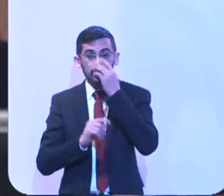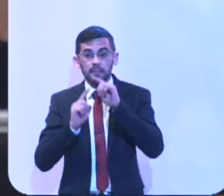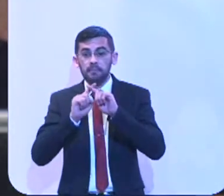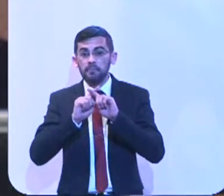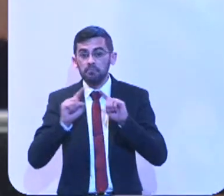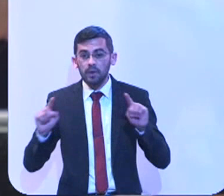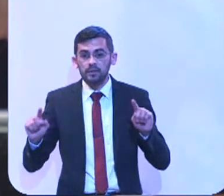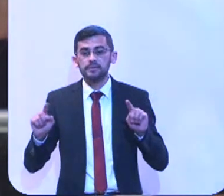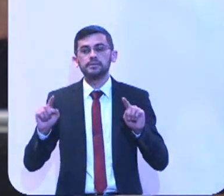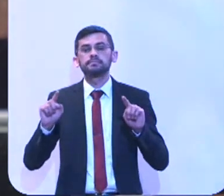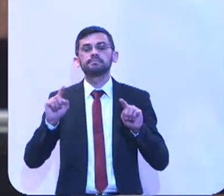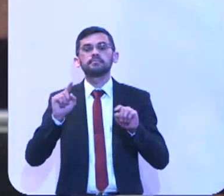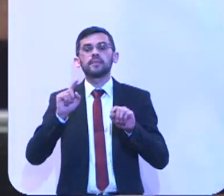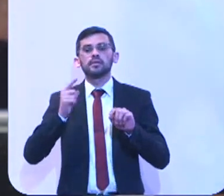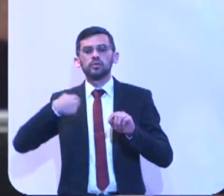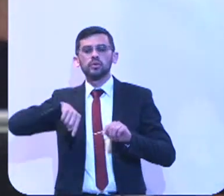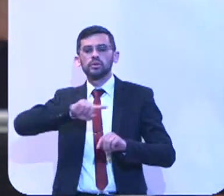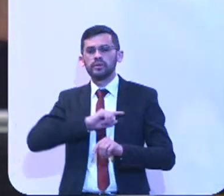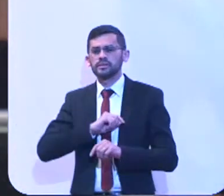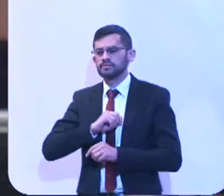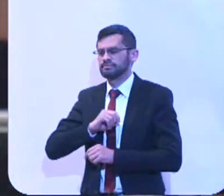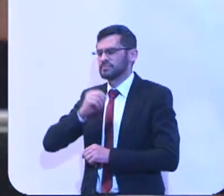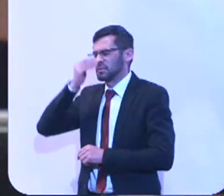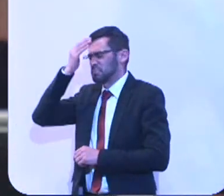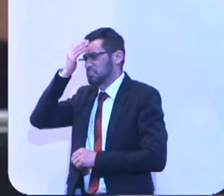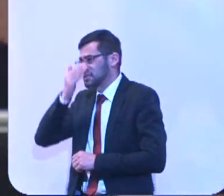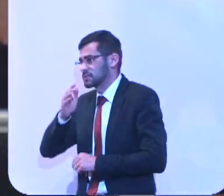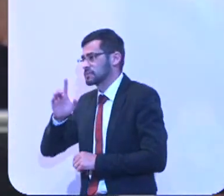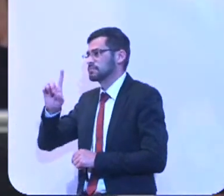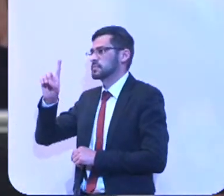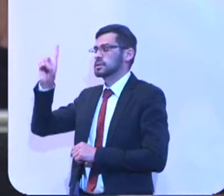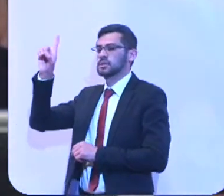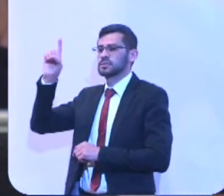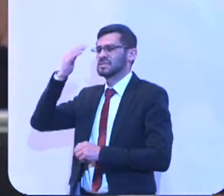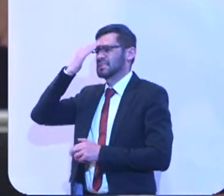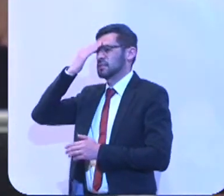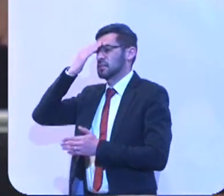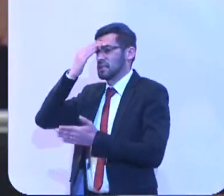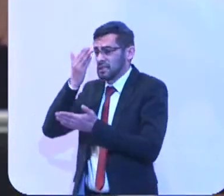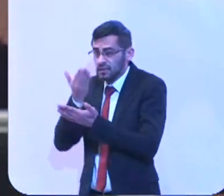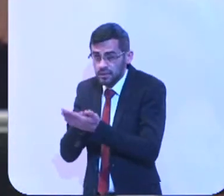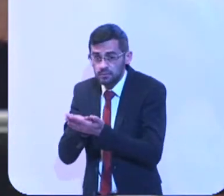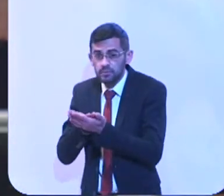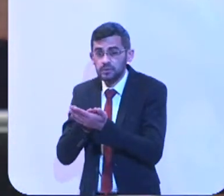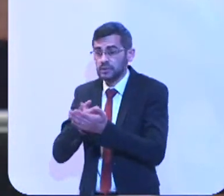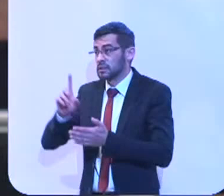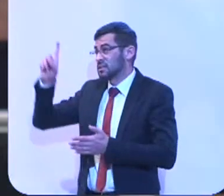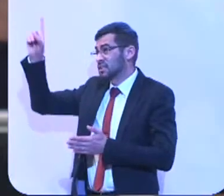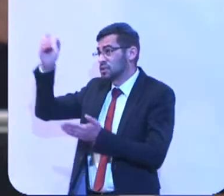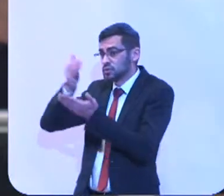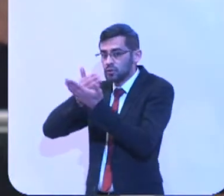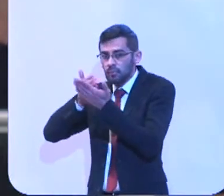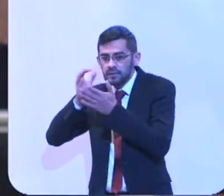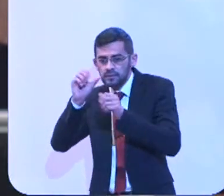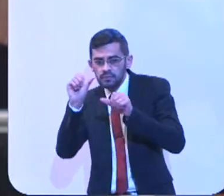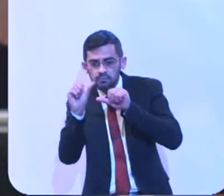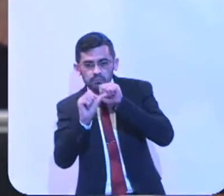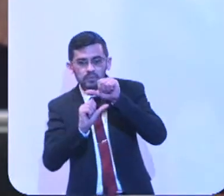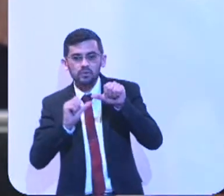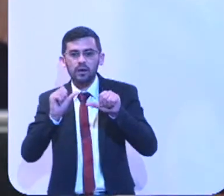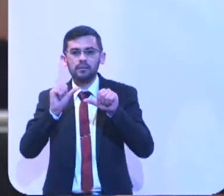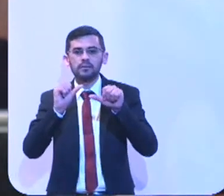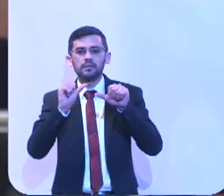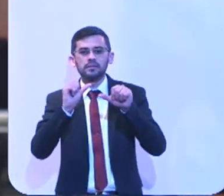Mas à medida que nos colocamos na presença do Senhor e cremos, Deus começa a trabalhar as